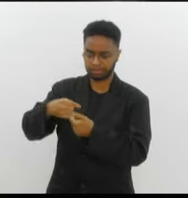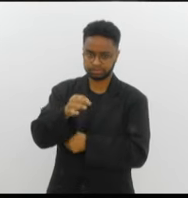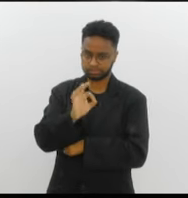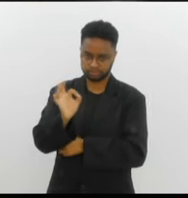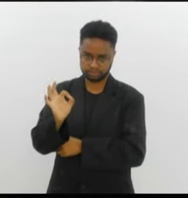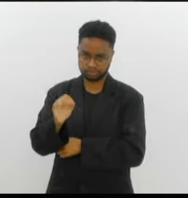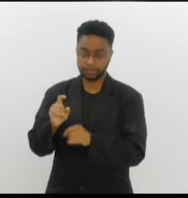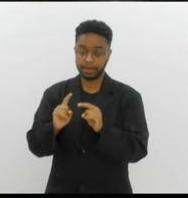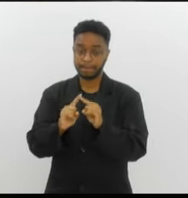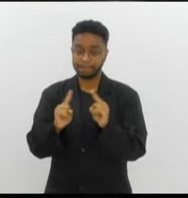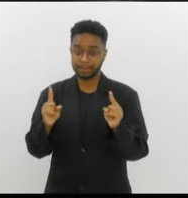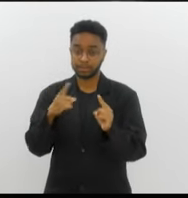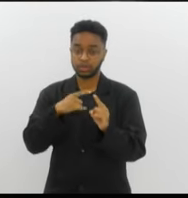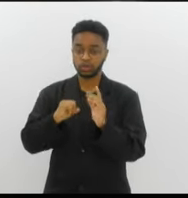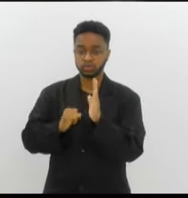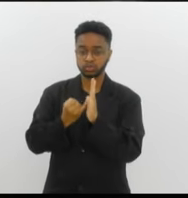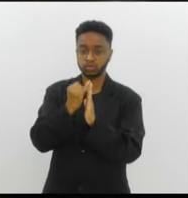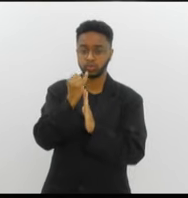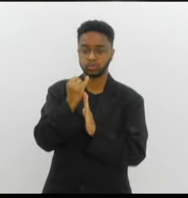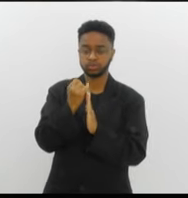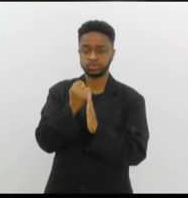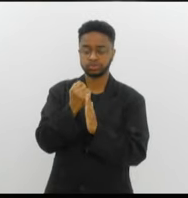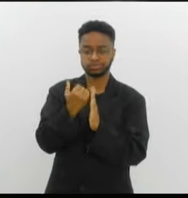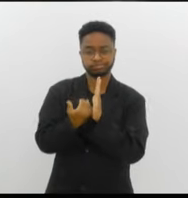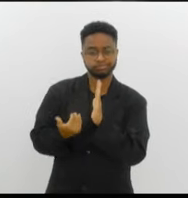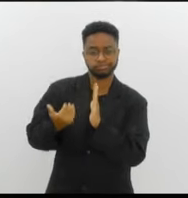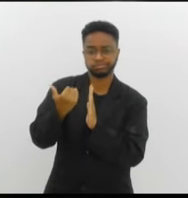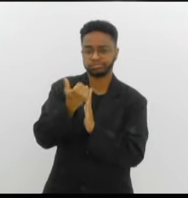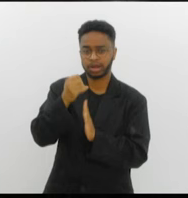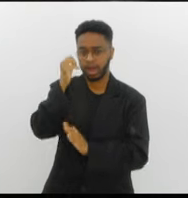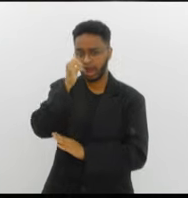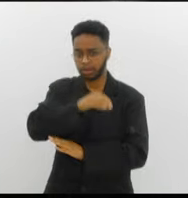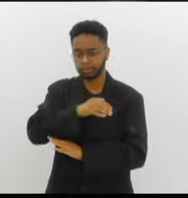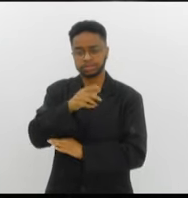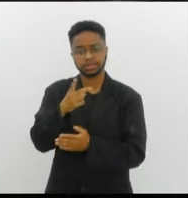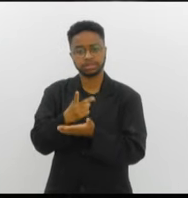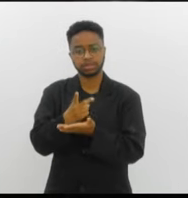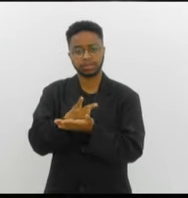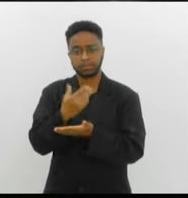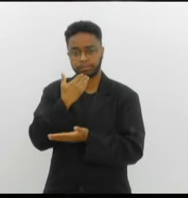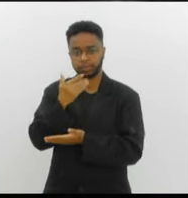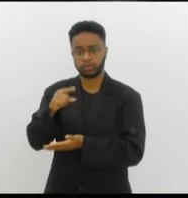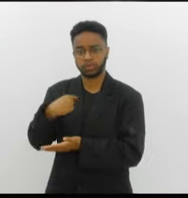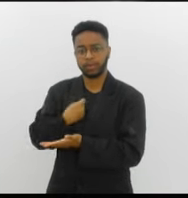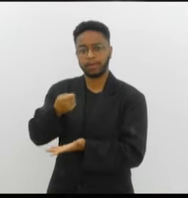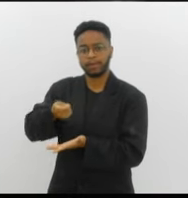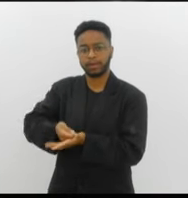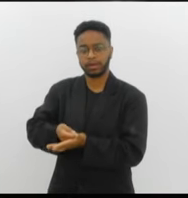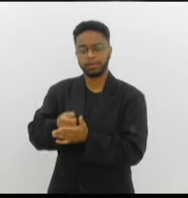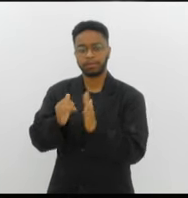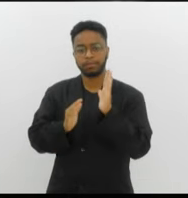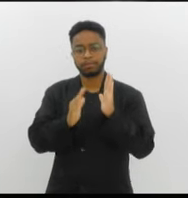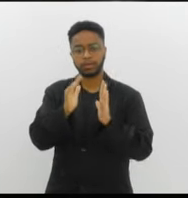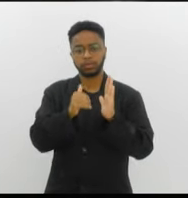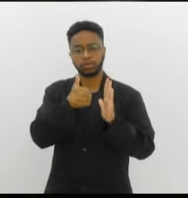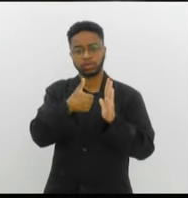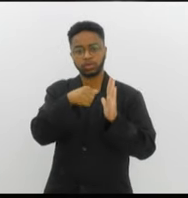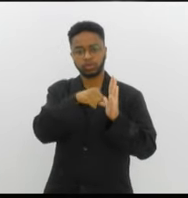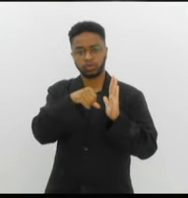e os juros extorsivos que sempre foram cobrados, de 98